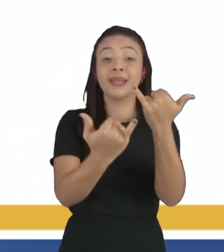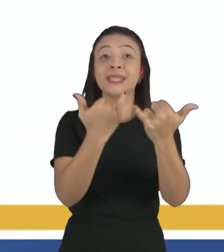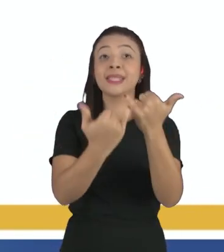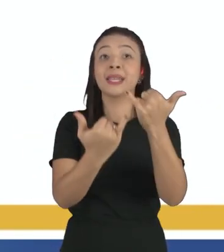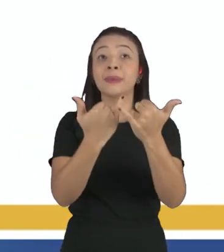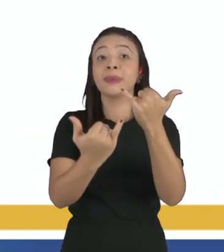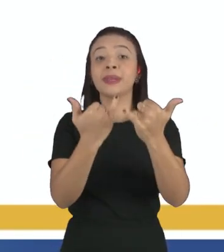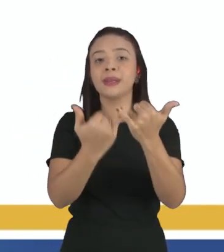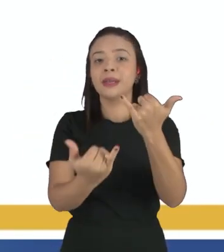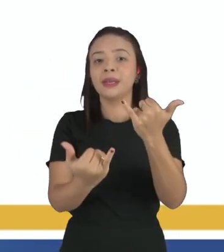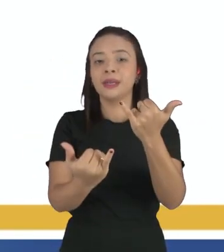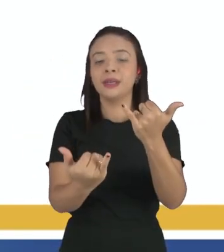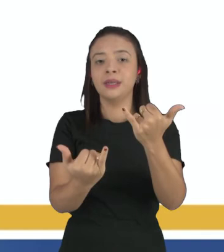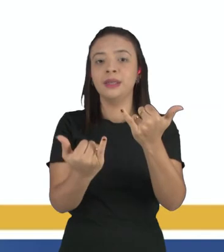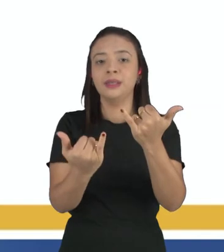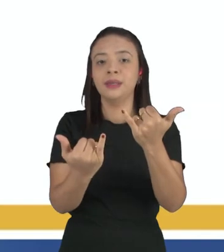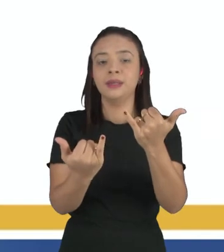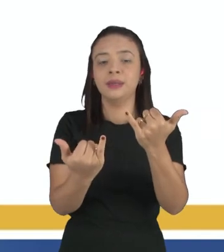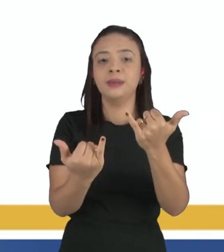nós igual,